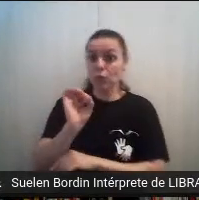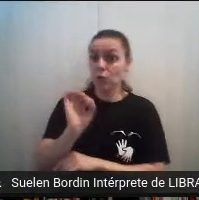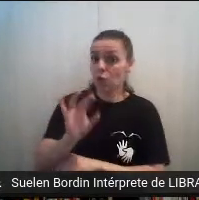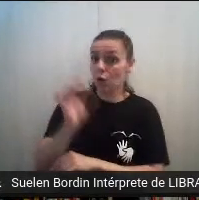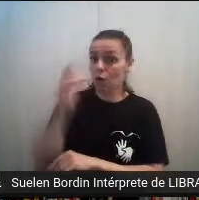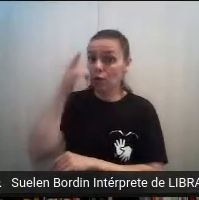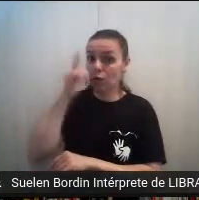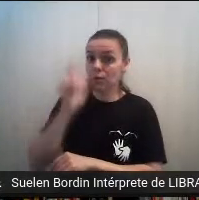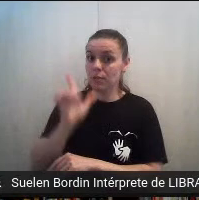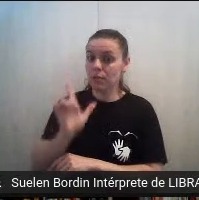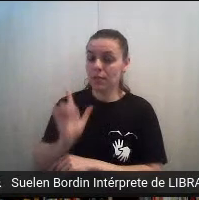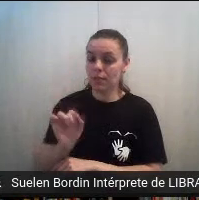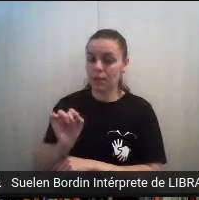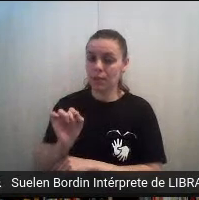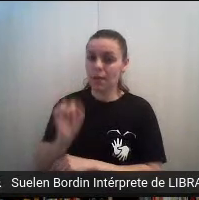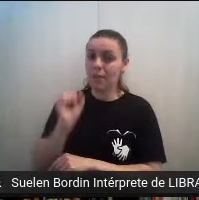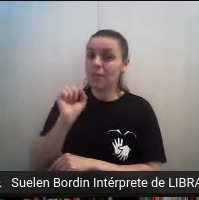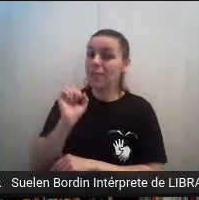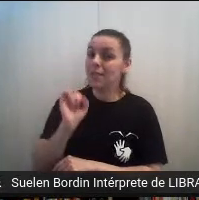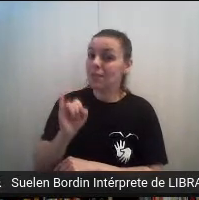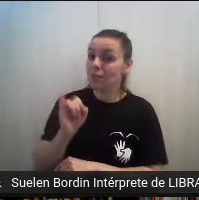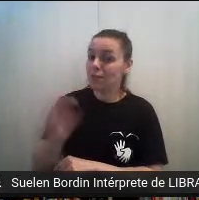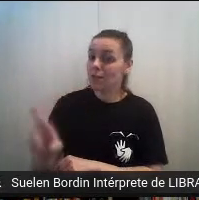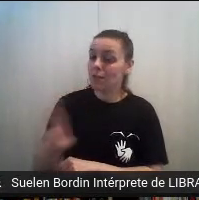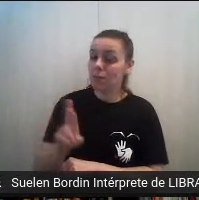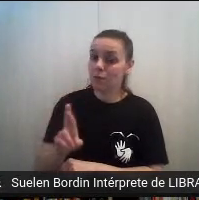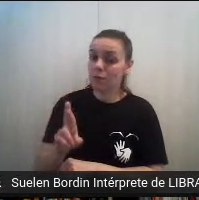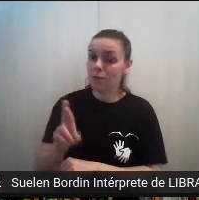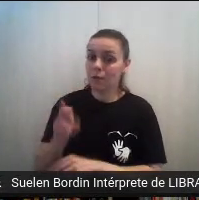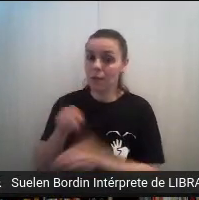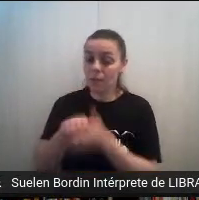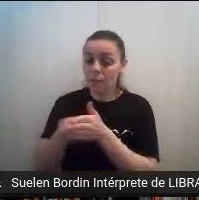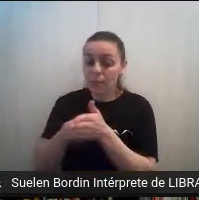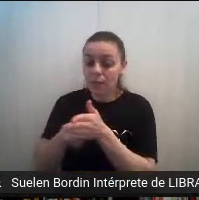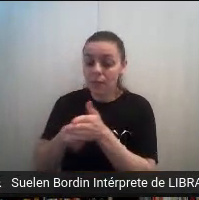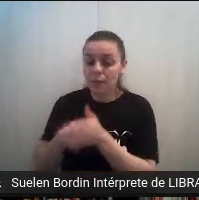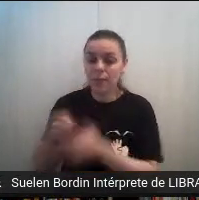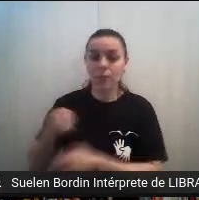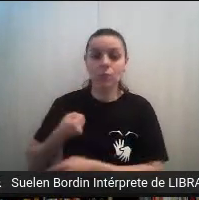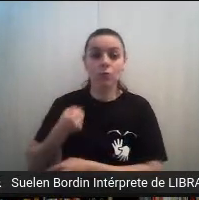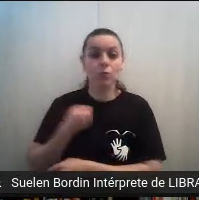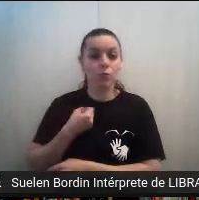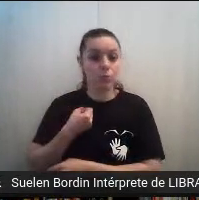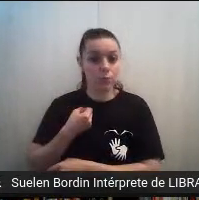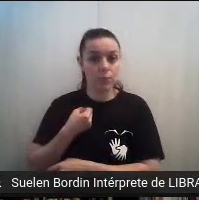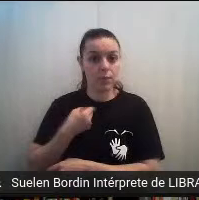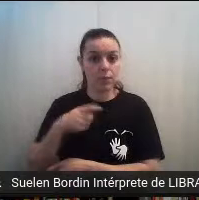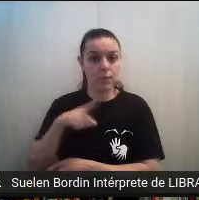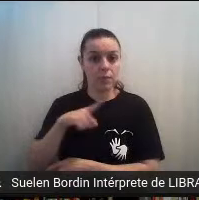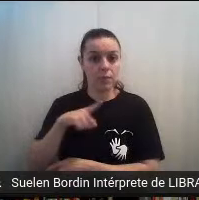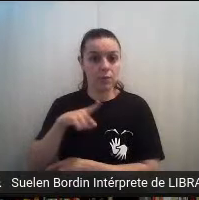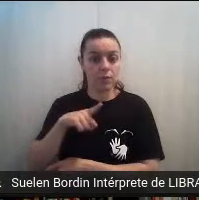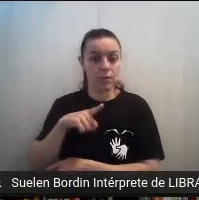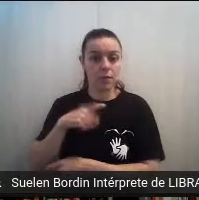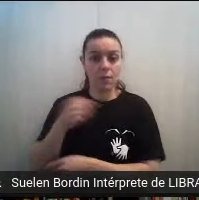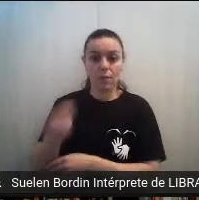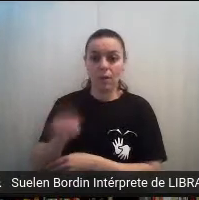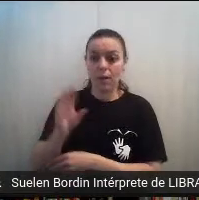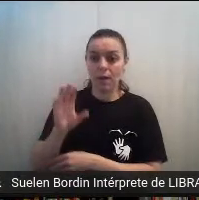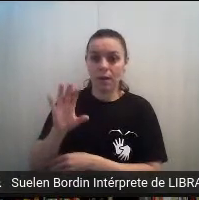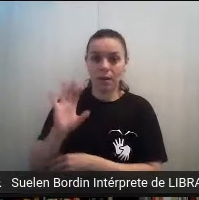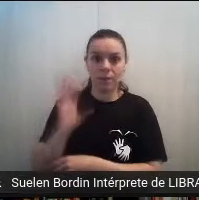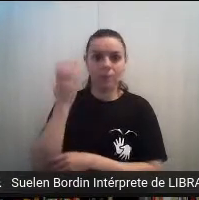matemática respondendo a parte da pesquisa, que eram os números que davam para a gente para resolver os problemas.